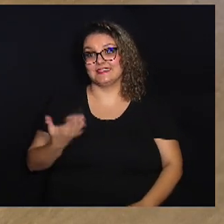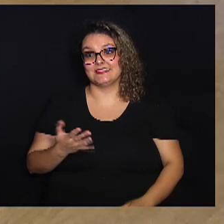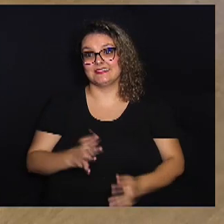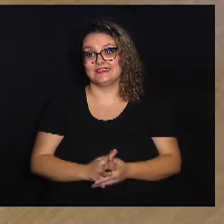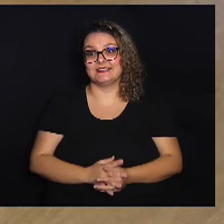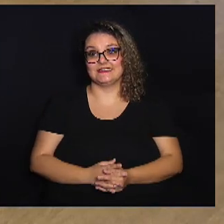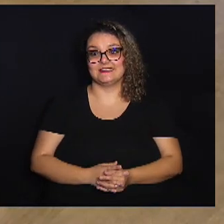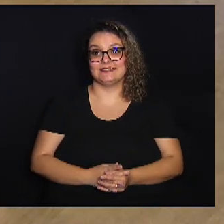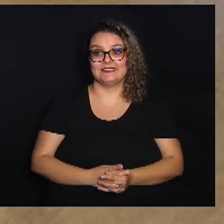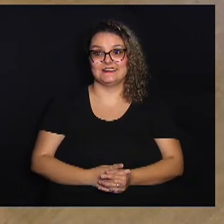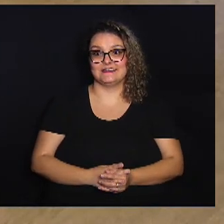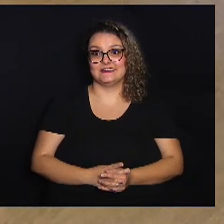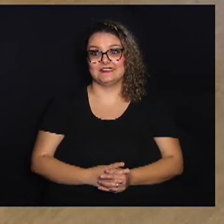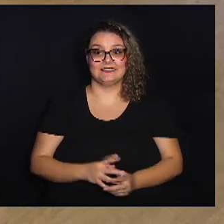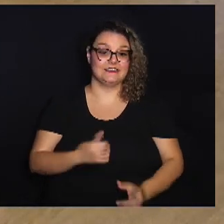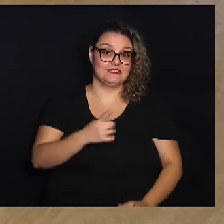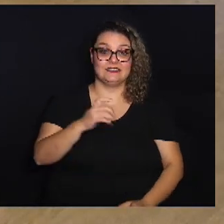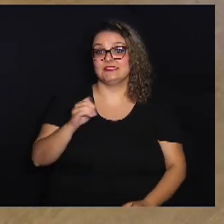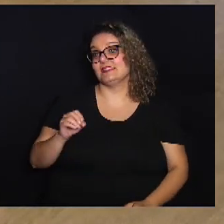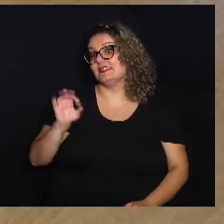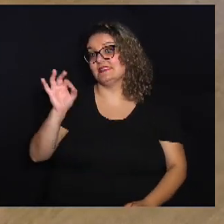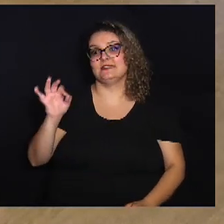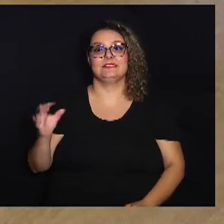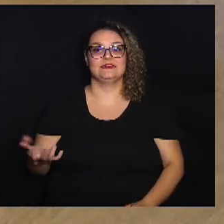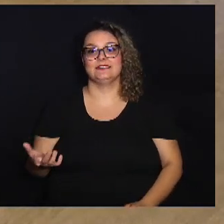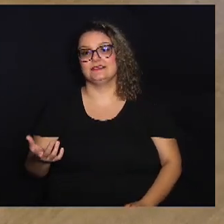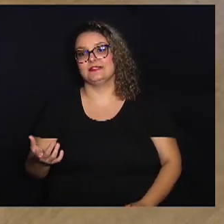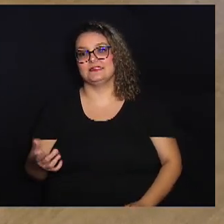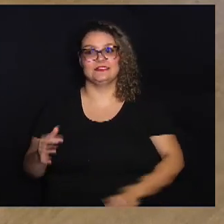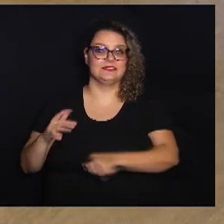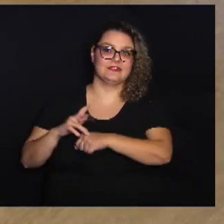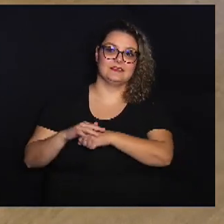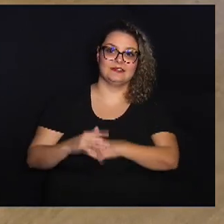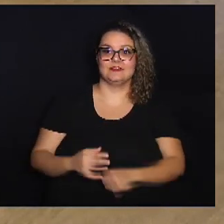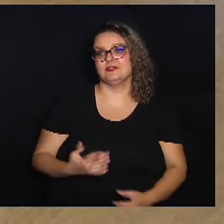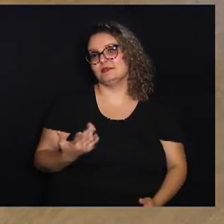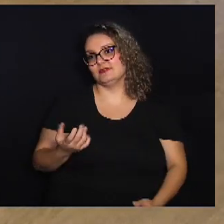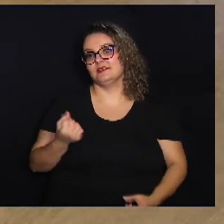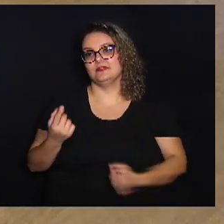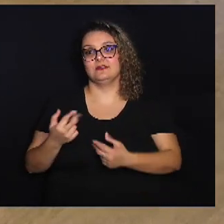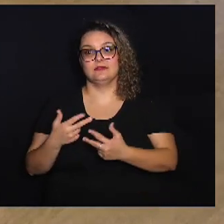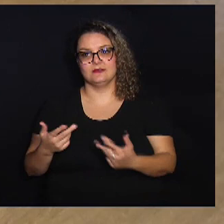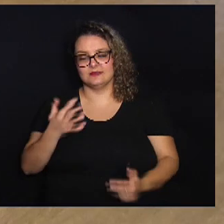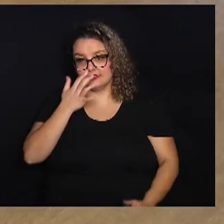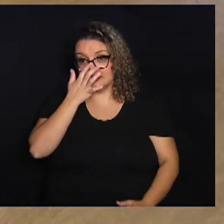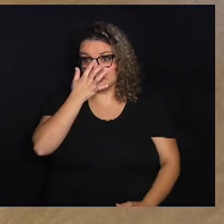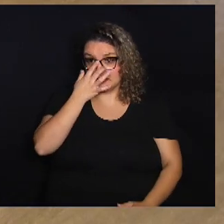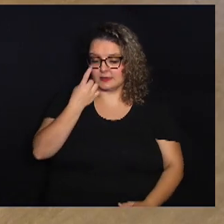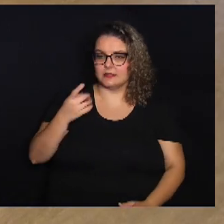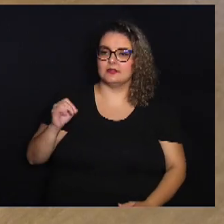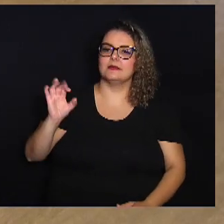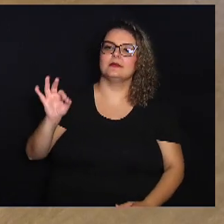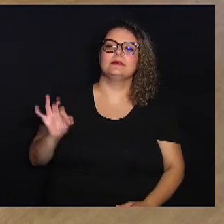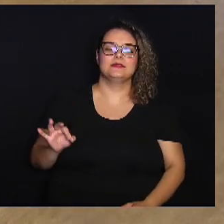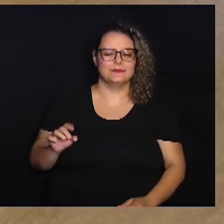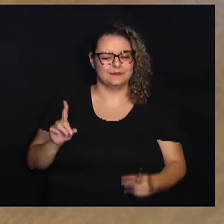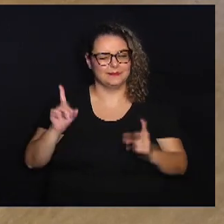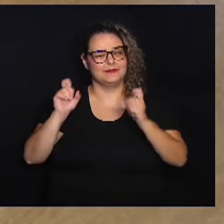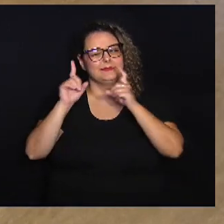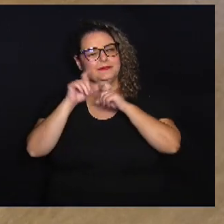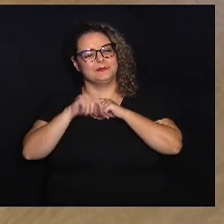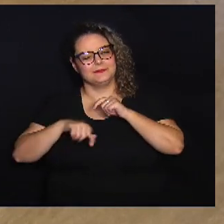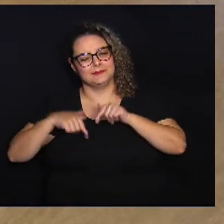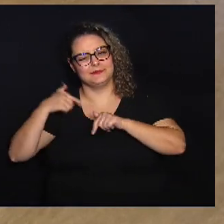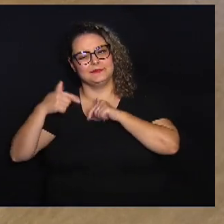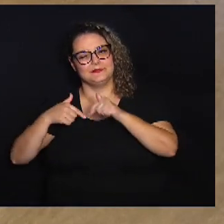assim, 10% Isso. tem uma doença ou tem alguma coisa, esse 10% deu muito trabalho até a